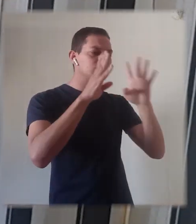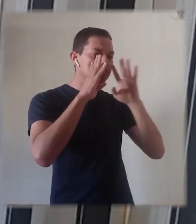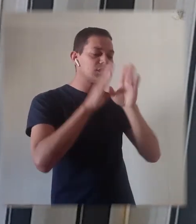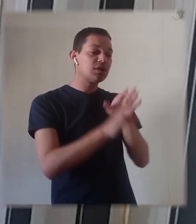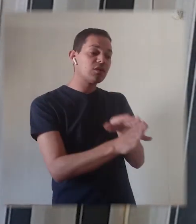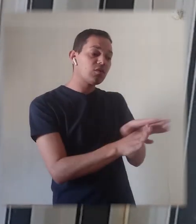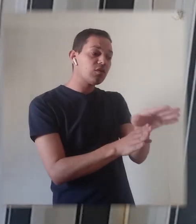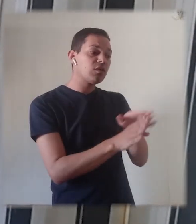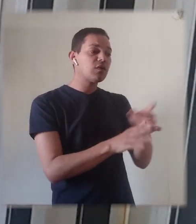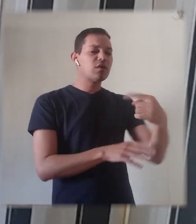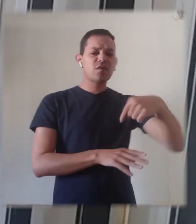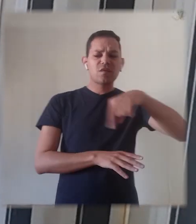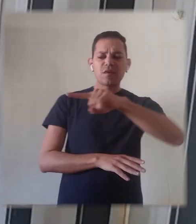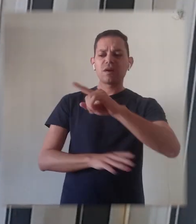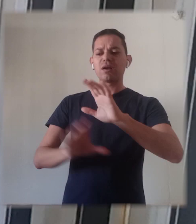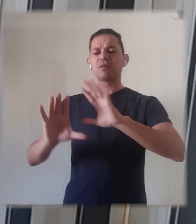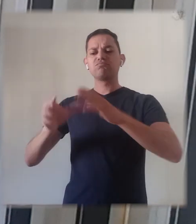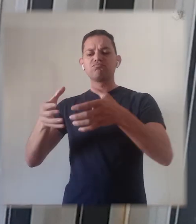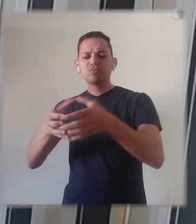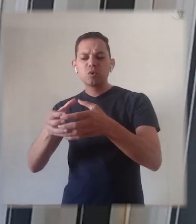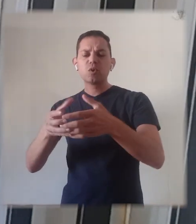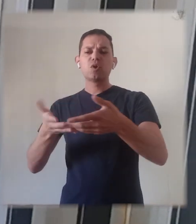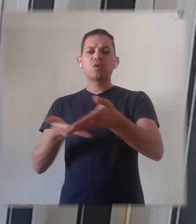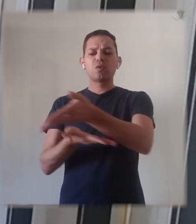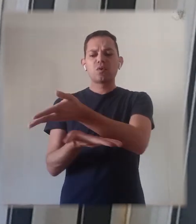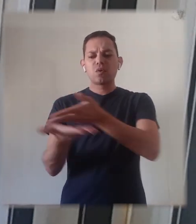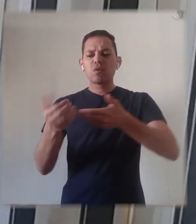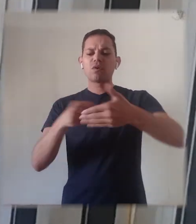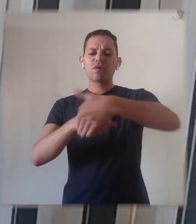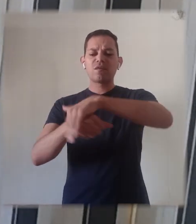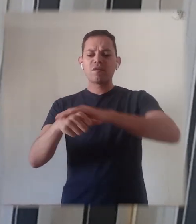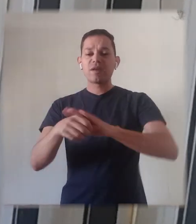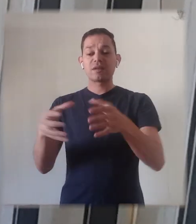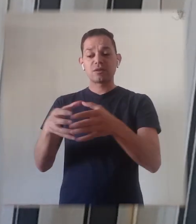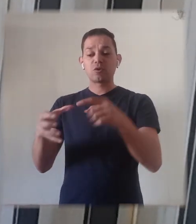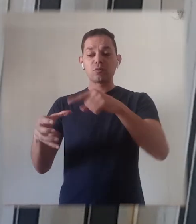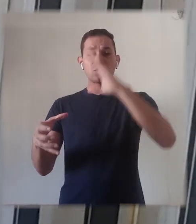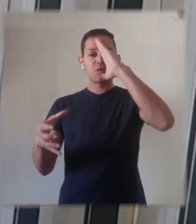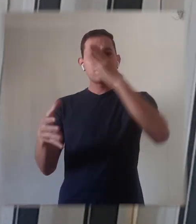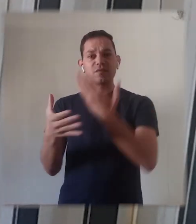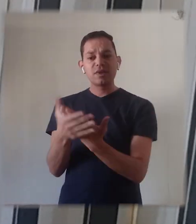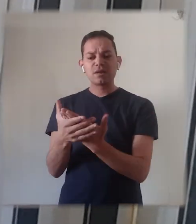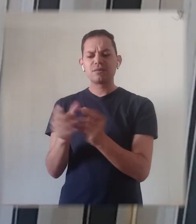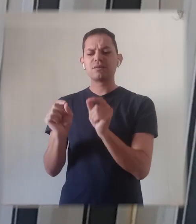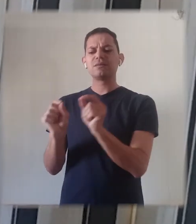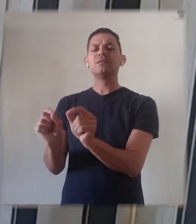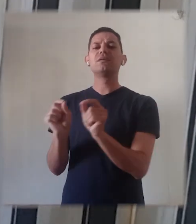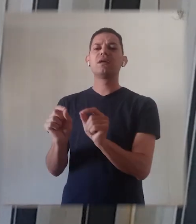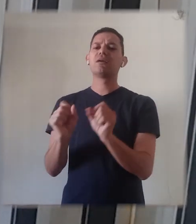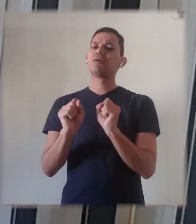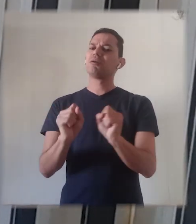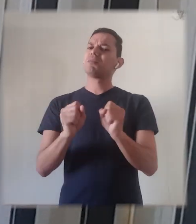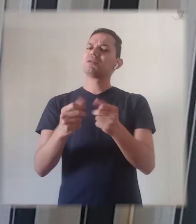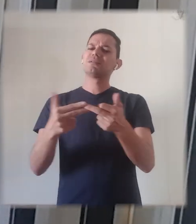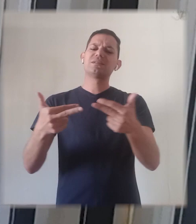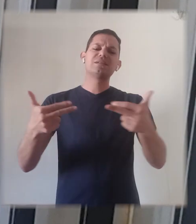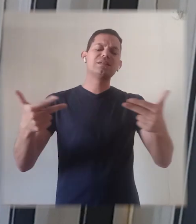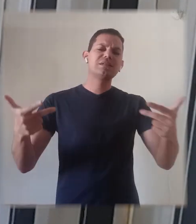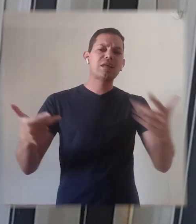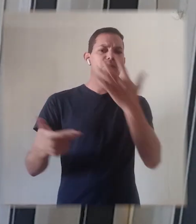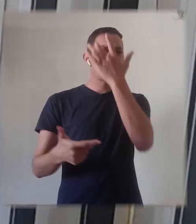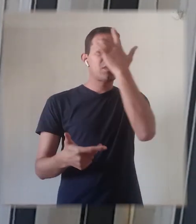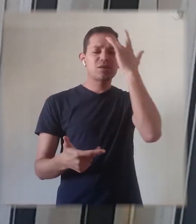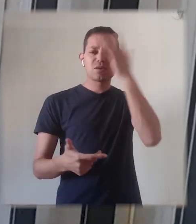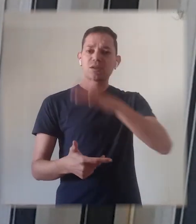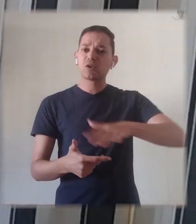seja indicado para ele que ele converse sobre essas emoções com a sua rede de confiança. E essa rede de confiança, gente, pode ser